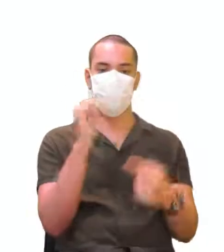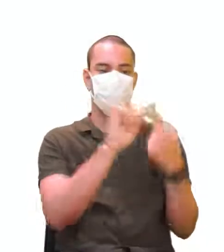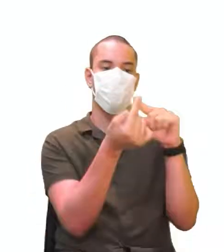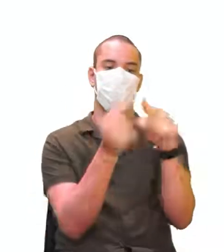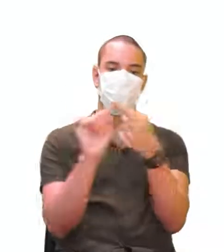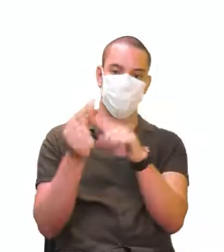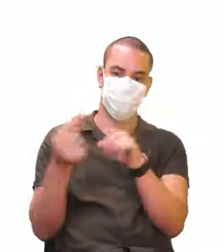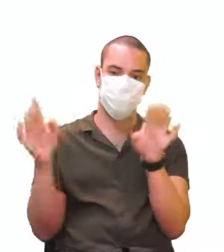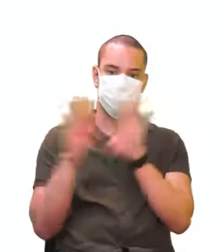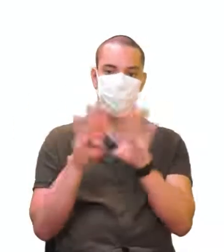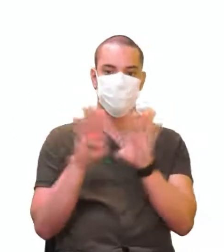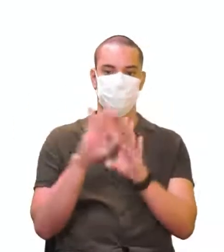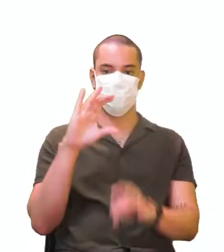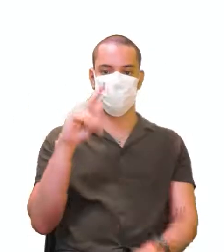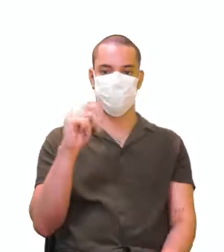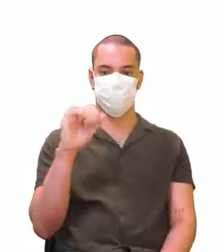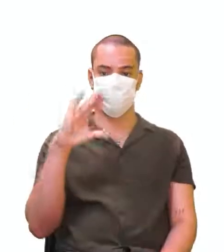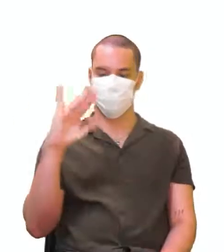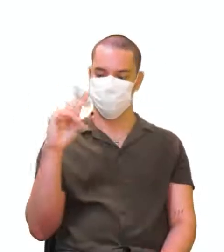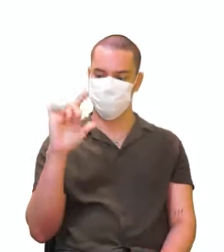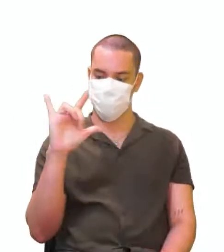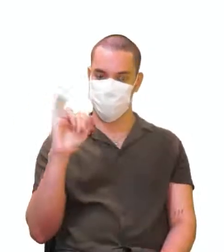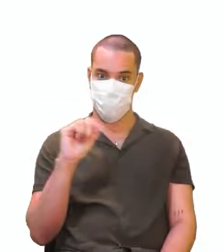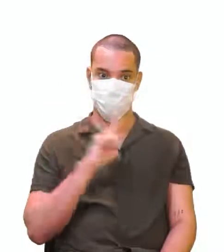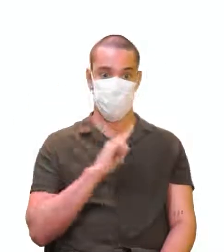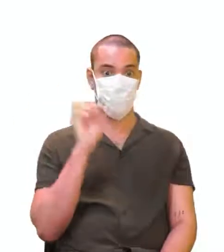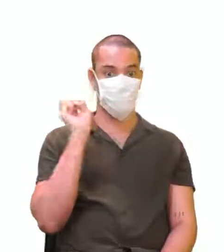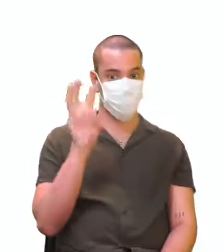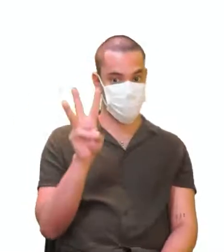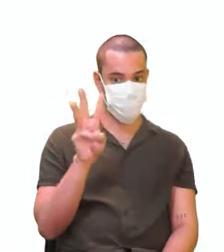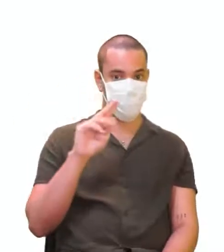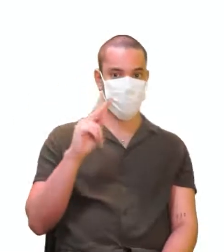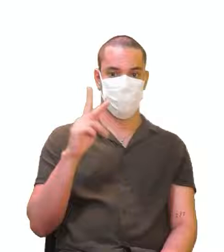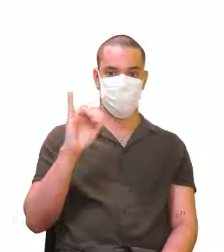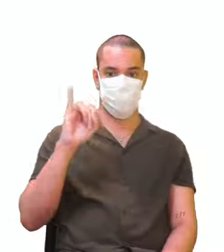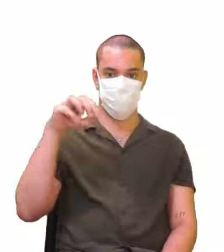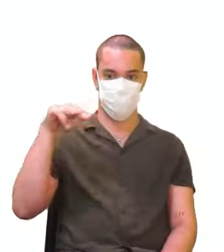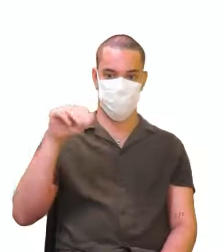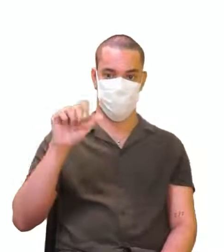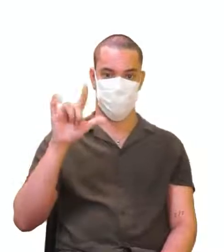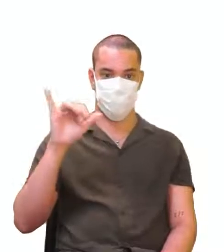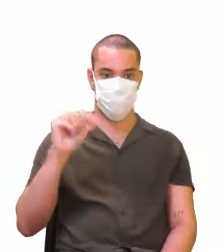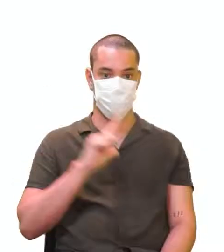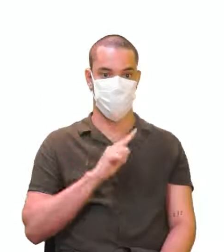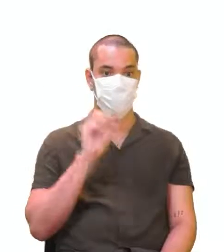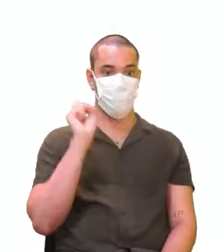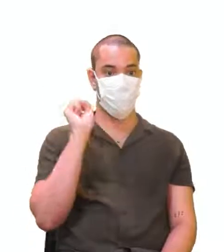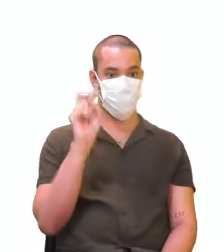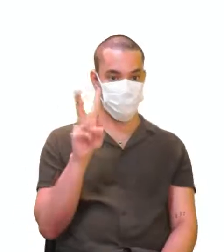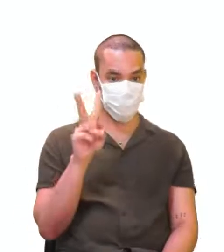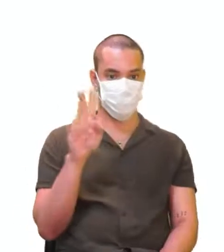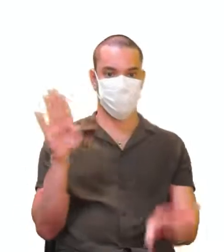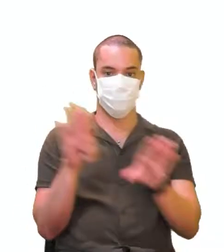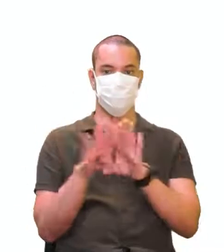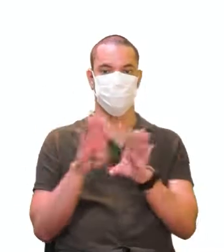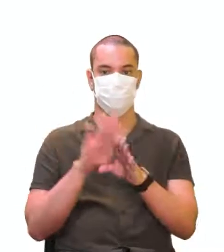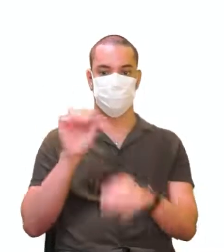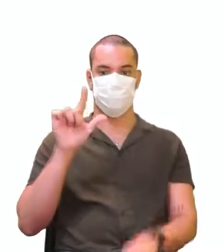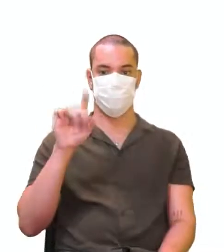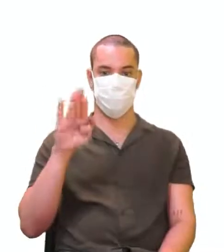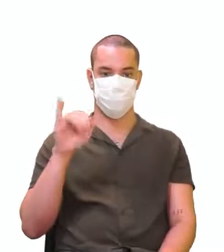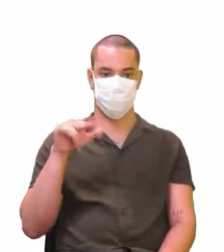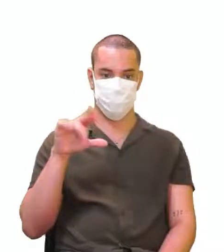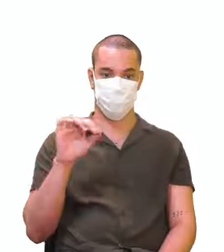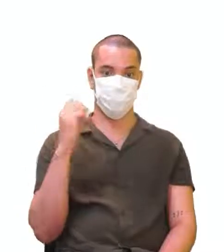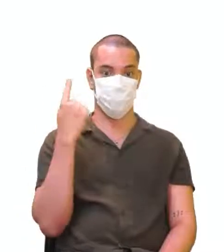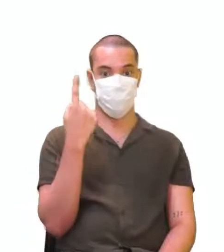Para o chinchila, eu tenho 3 combinações. Para o Himalaia, eu vou ter 2 combinações de pares de alelos. E para o albino,